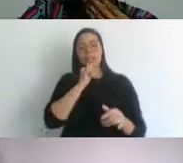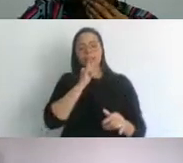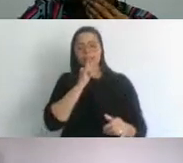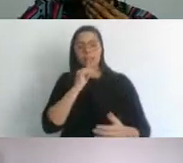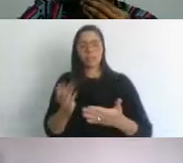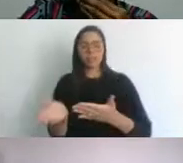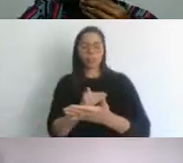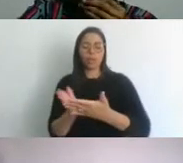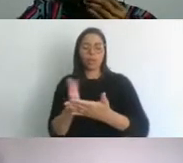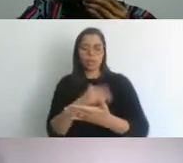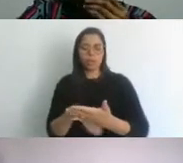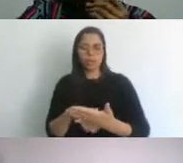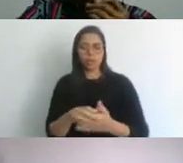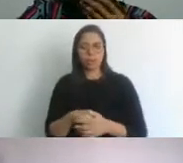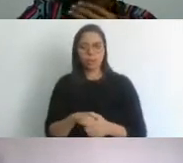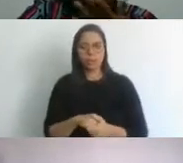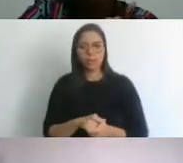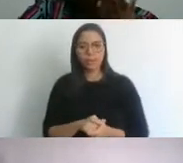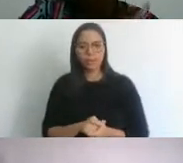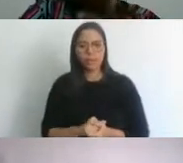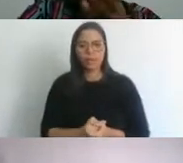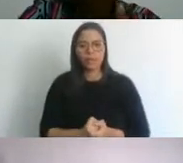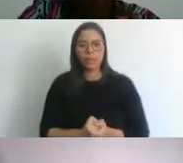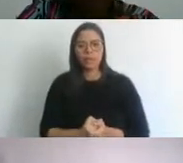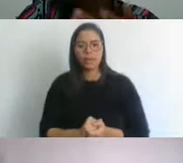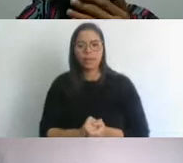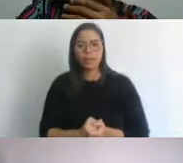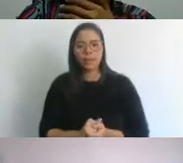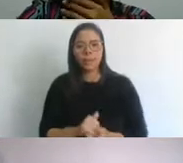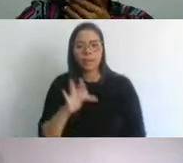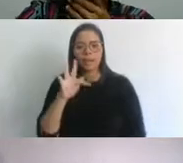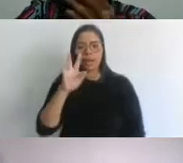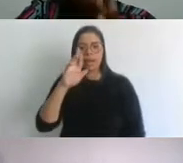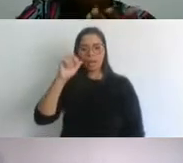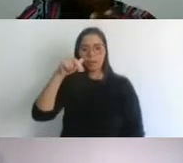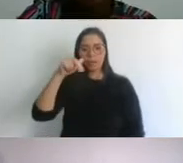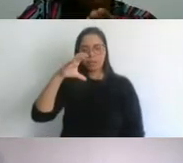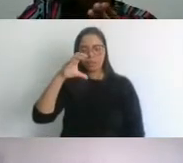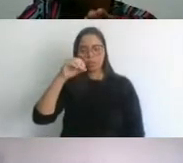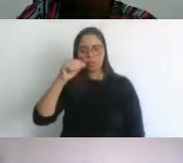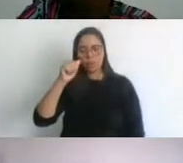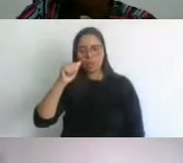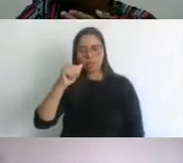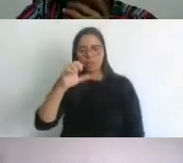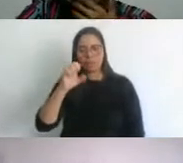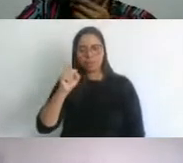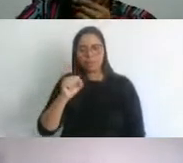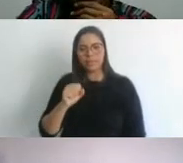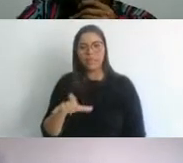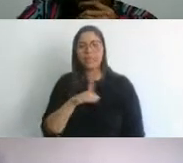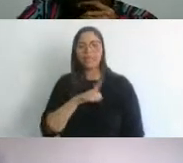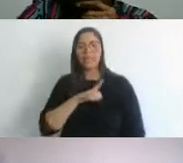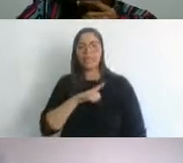a transoares verde aquele tempo é um trabalho recente tá a invenção das mulheres gosto muito